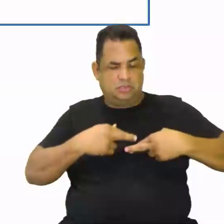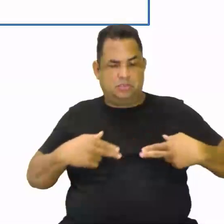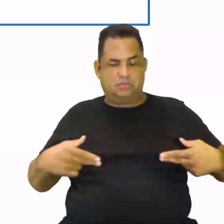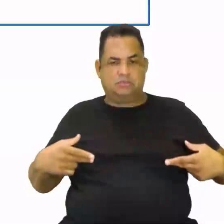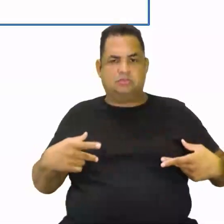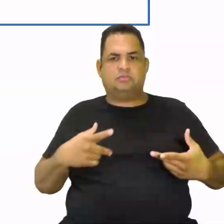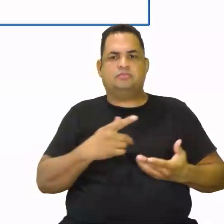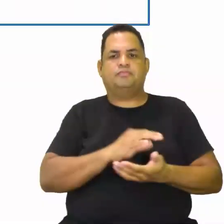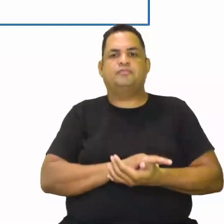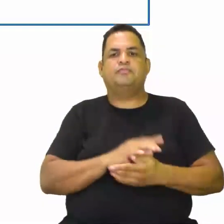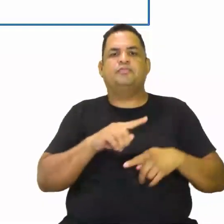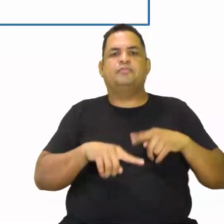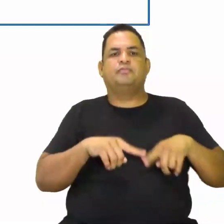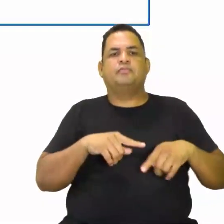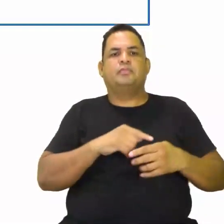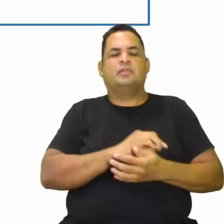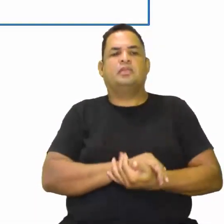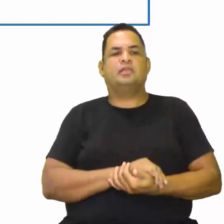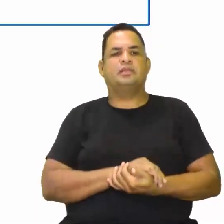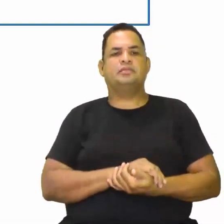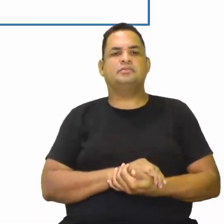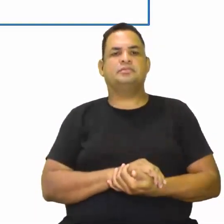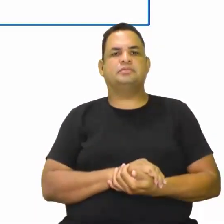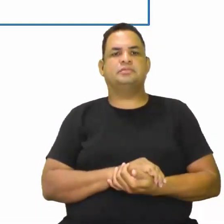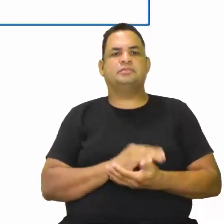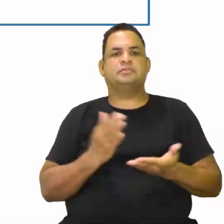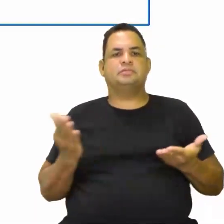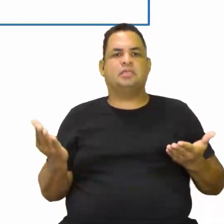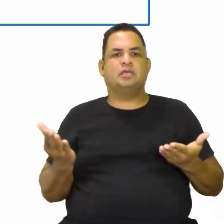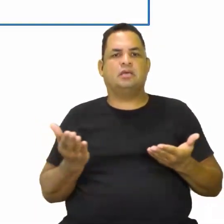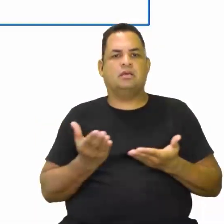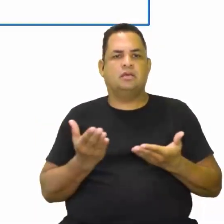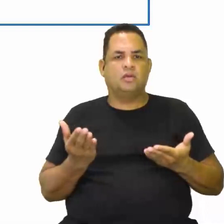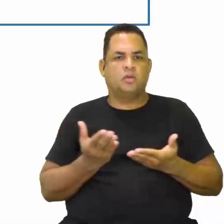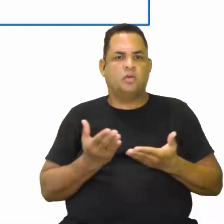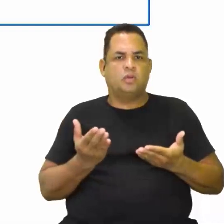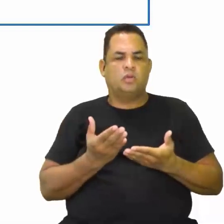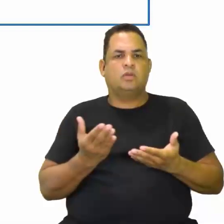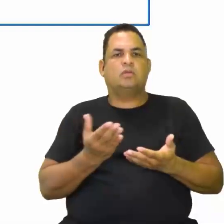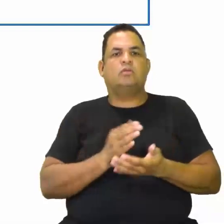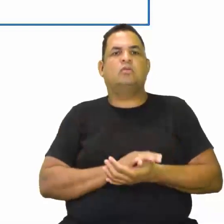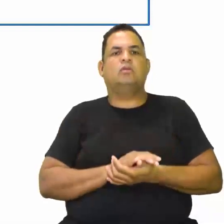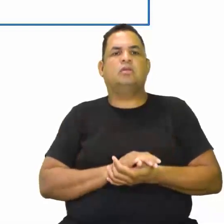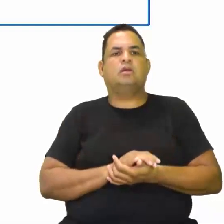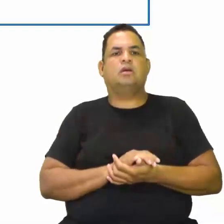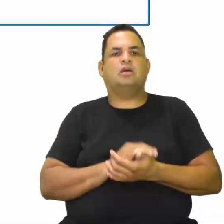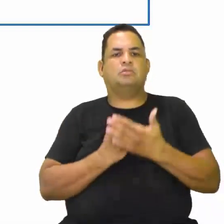Então, vamos dar continuidade agora com relação à destilação.